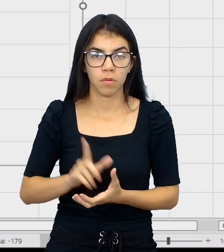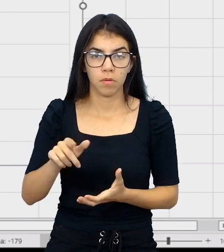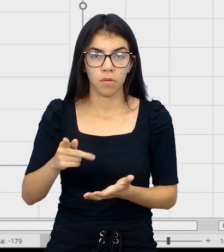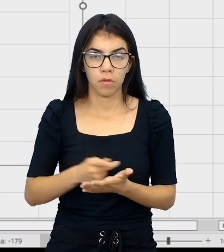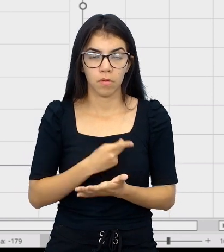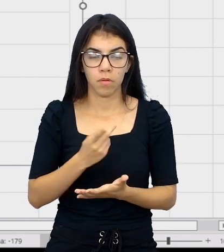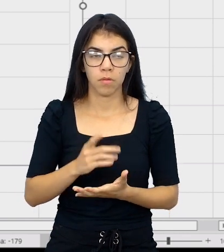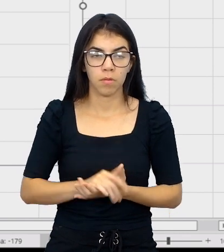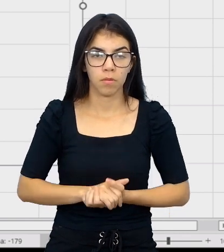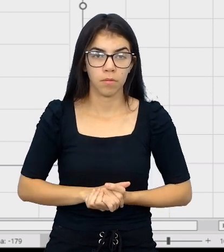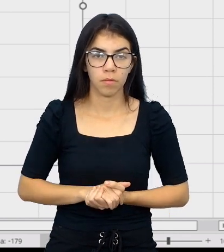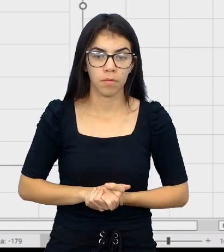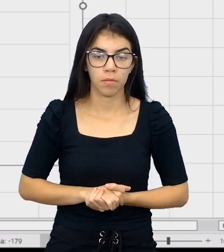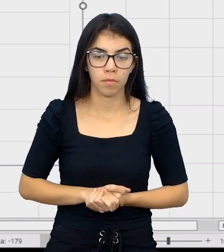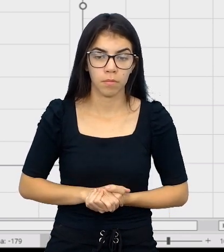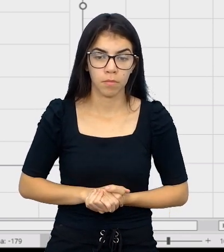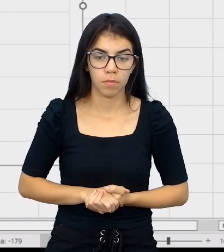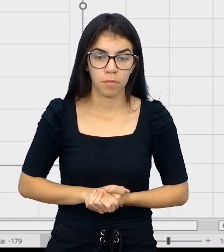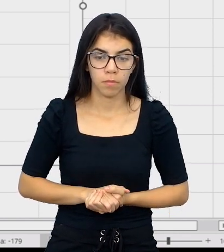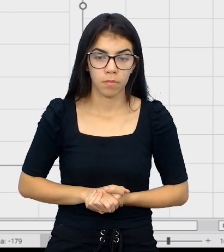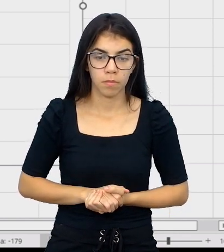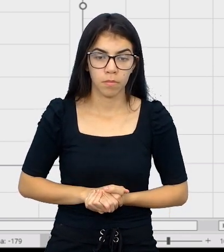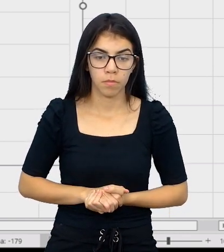Dá, dá. 1 minuto.